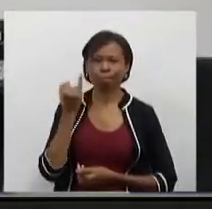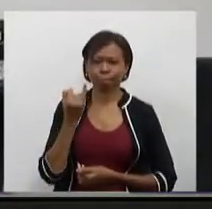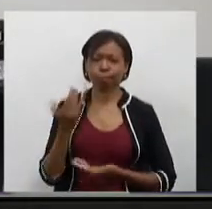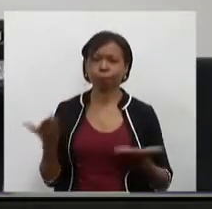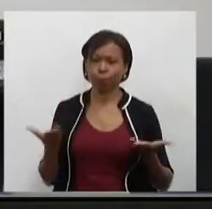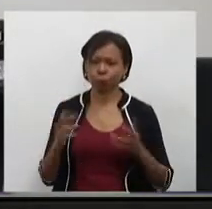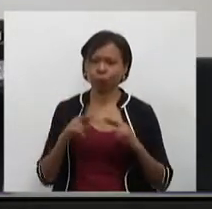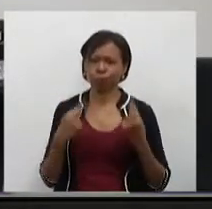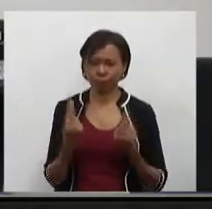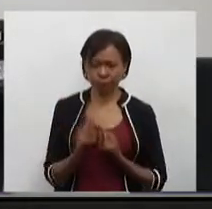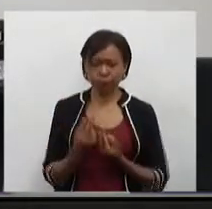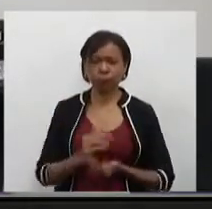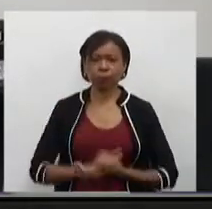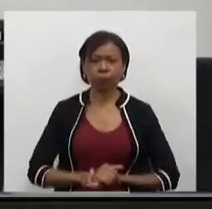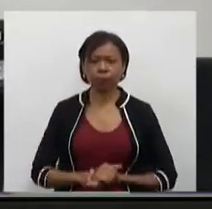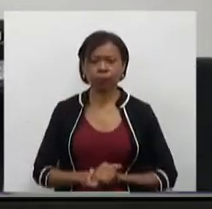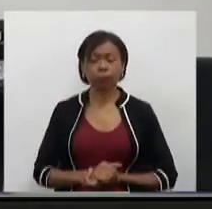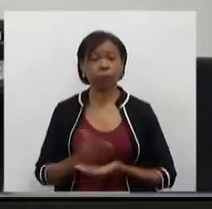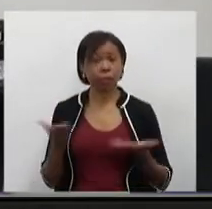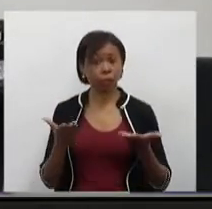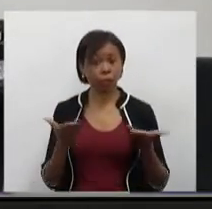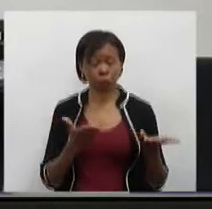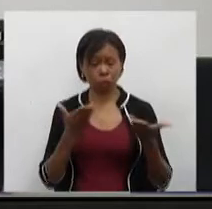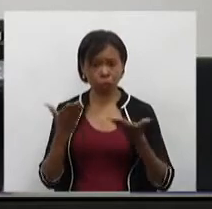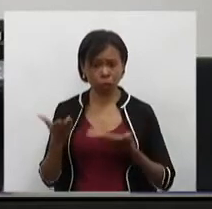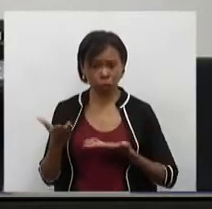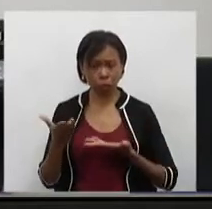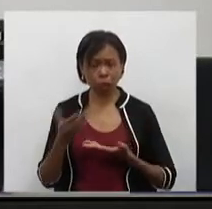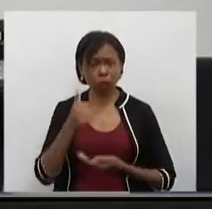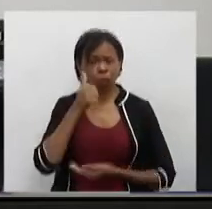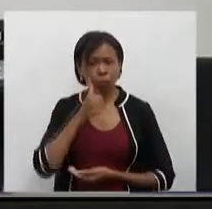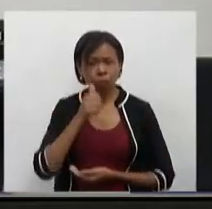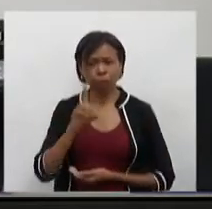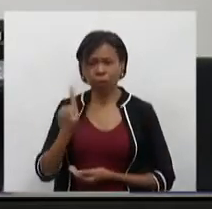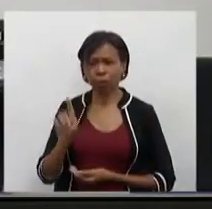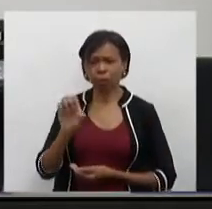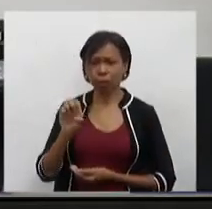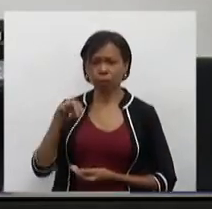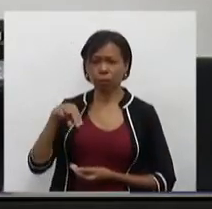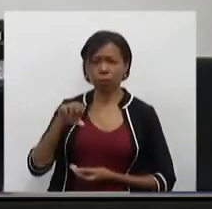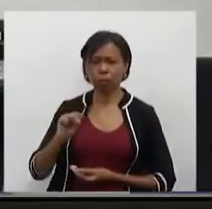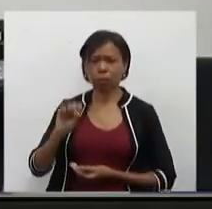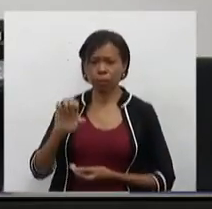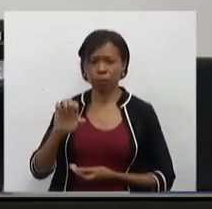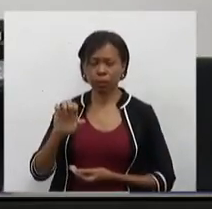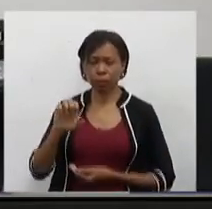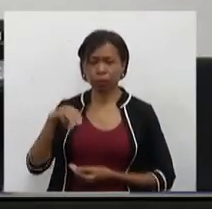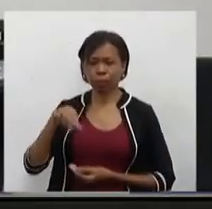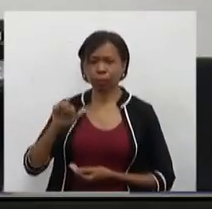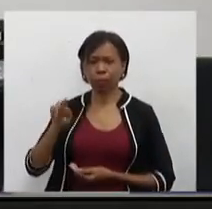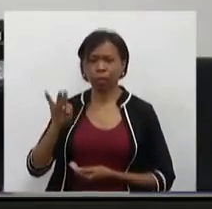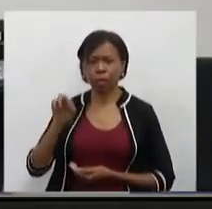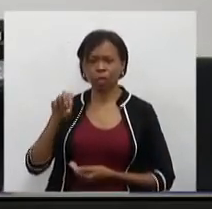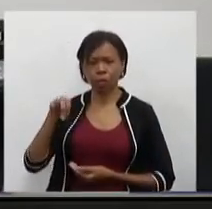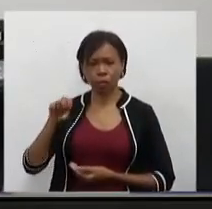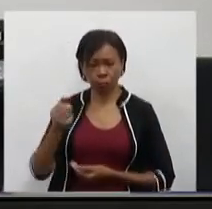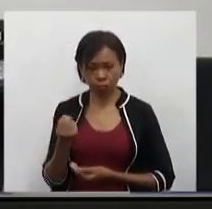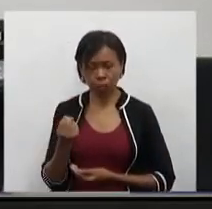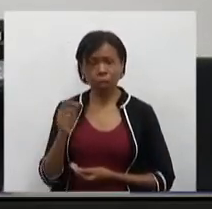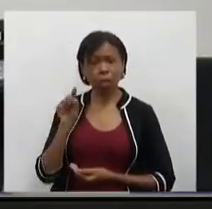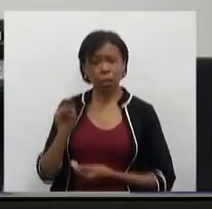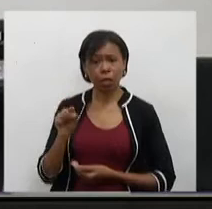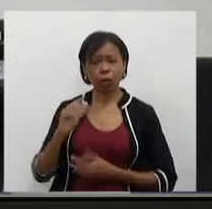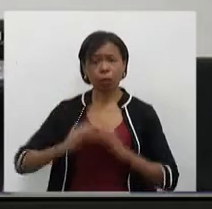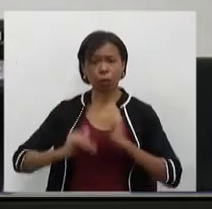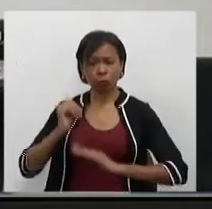audiência. Então eu vou passar aqui a fala para a senhora Denise Martins Ferreira. Ela é psicóloga e presidente